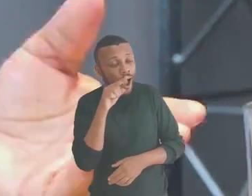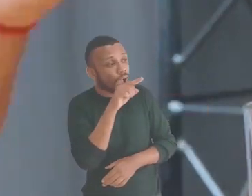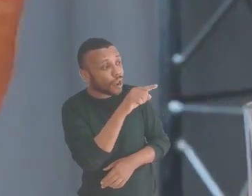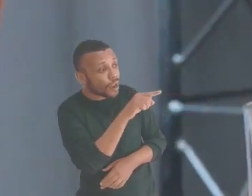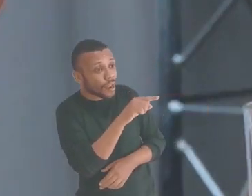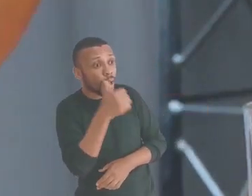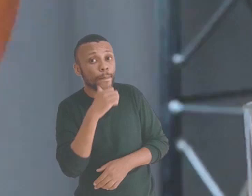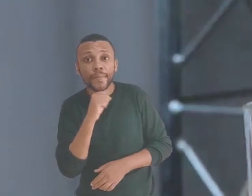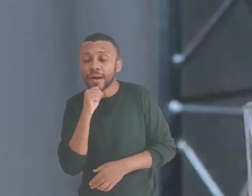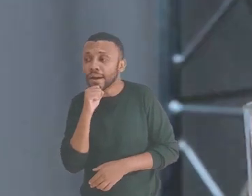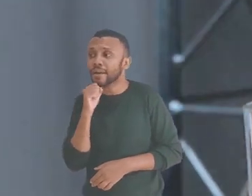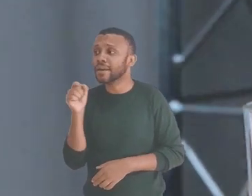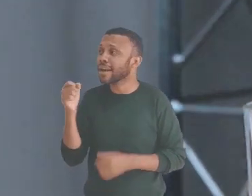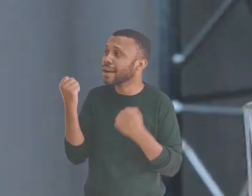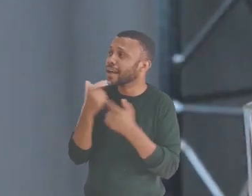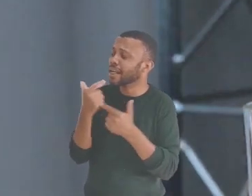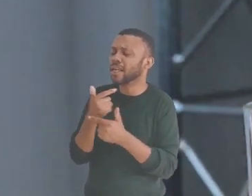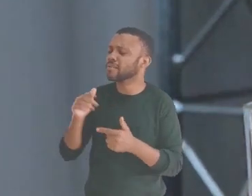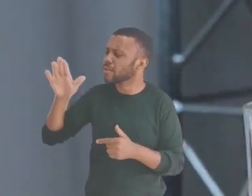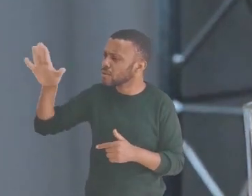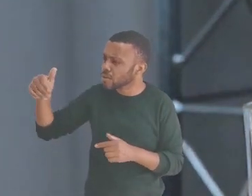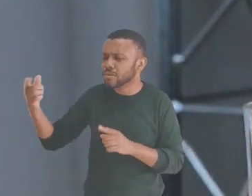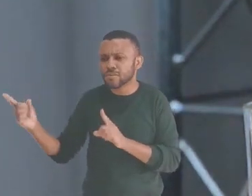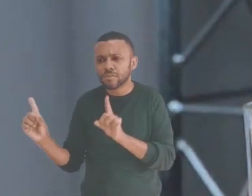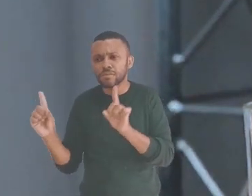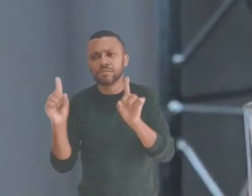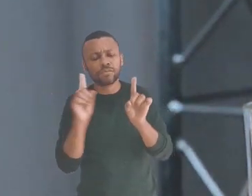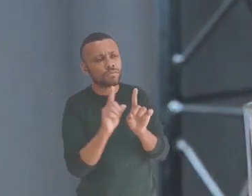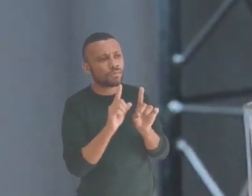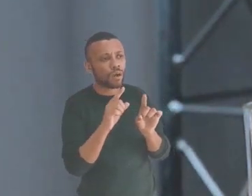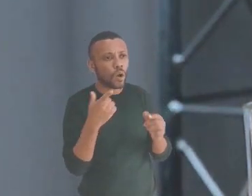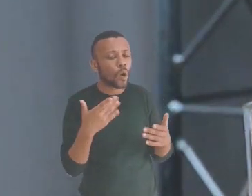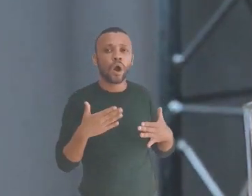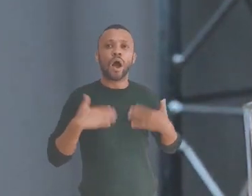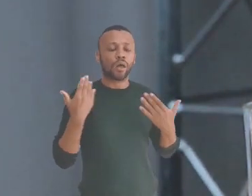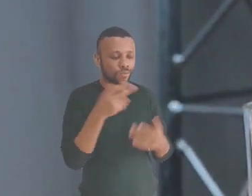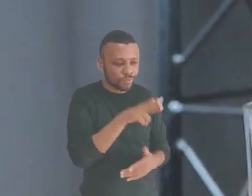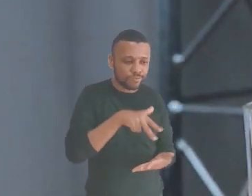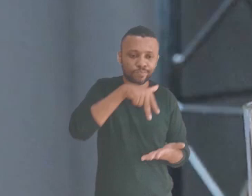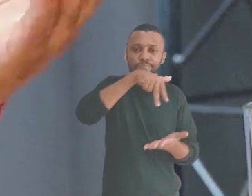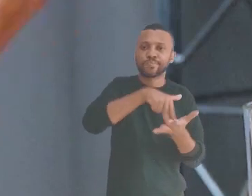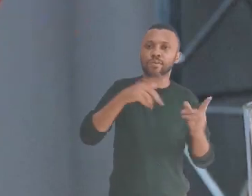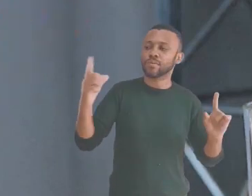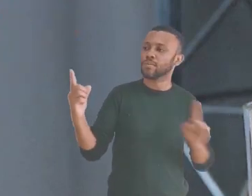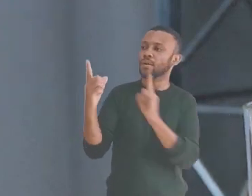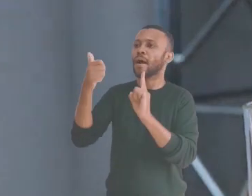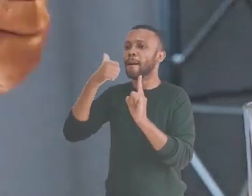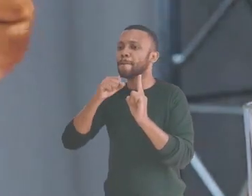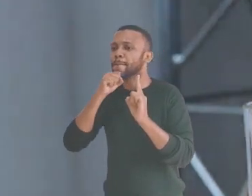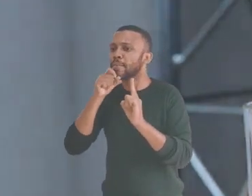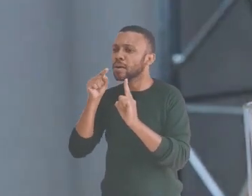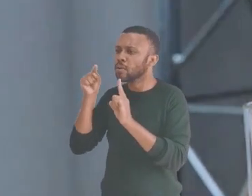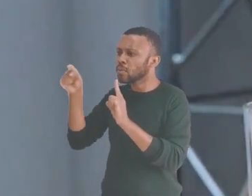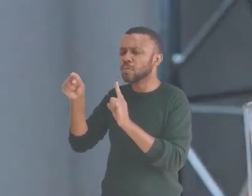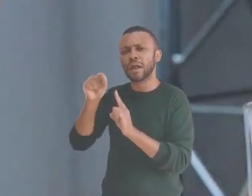mãe pegou, chamou fulano para apontar para mim. Eu sentada estava, eu levantei, fui até a mãe. A mãe tinha dado um